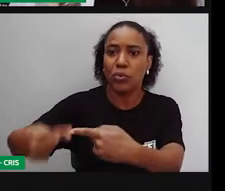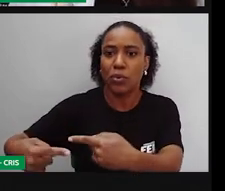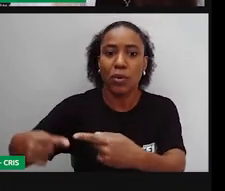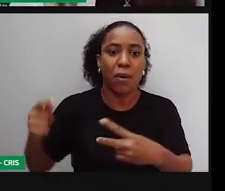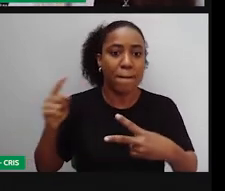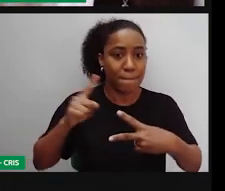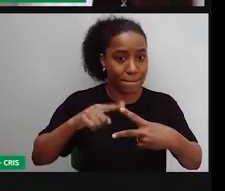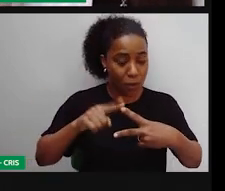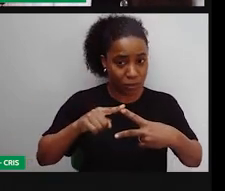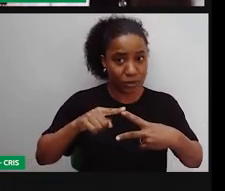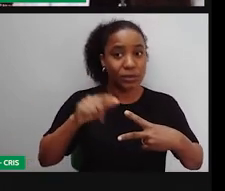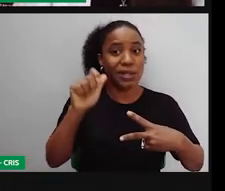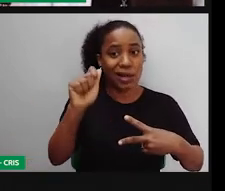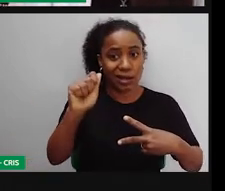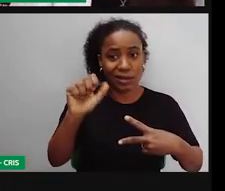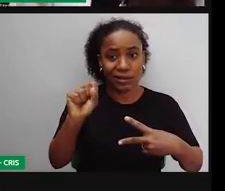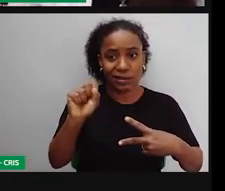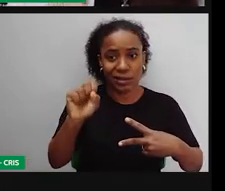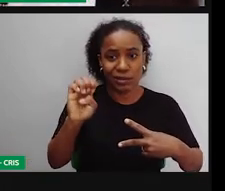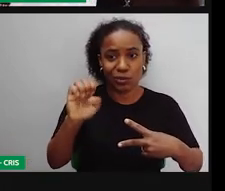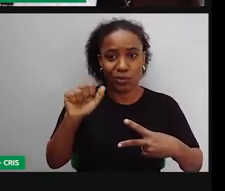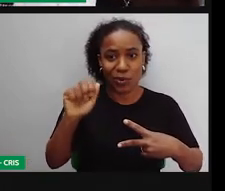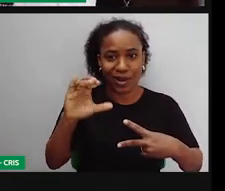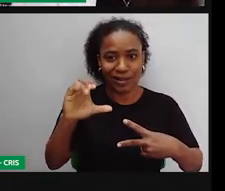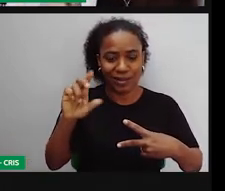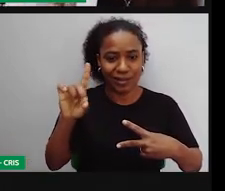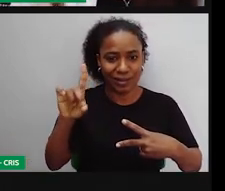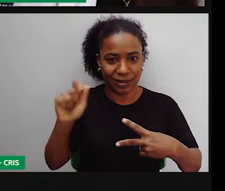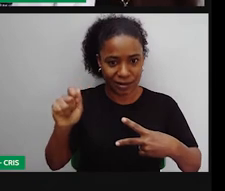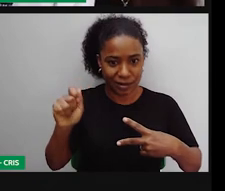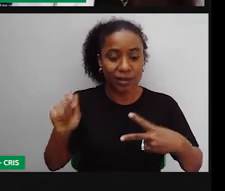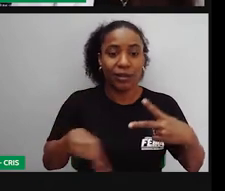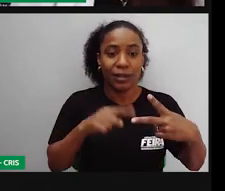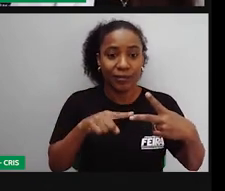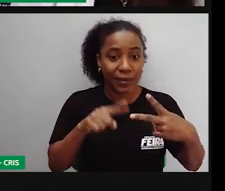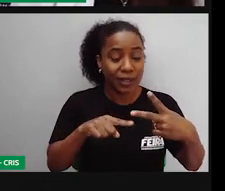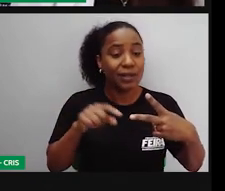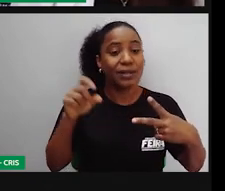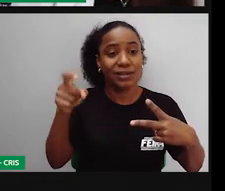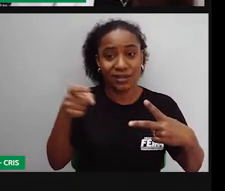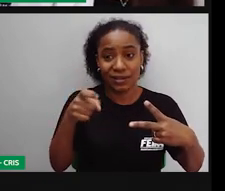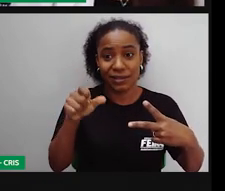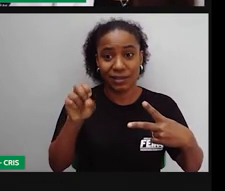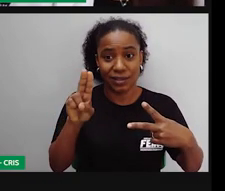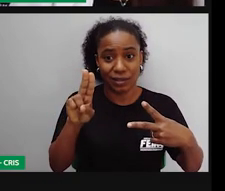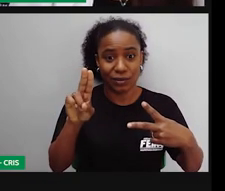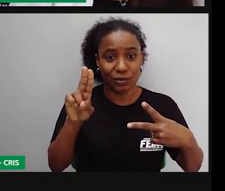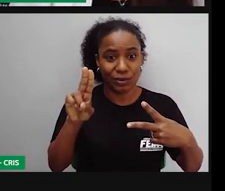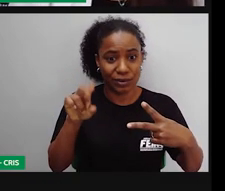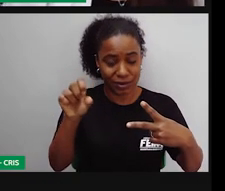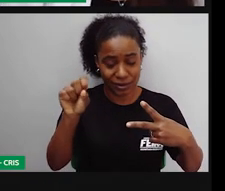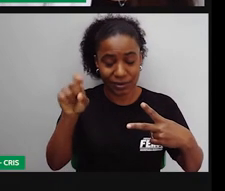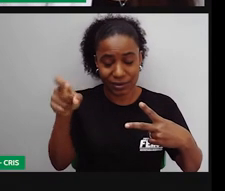A reprodução assexuada e a reprodução sexuada, que a gente vai ver um pouquinho aqui.